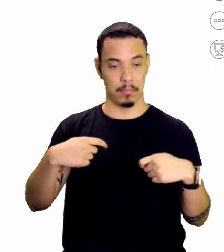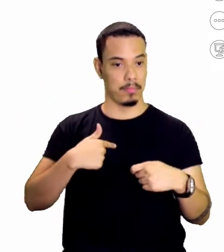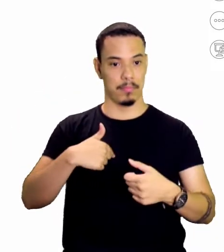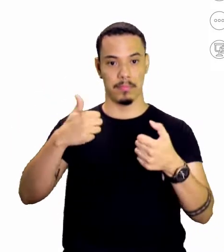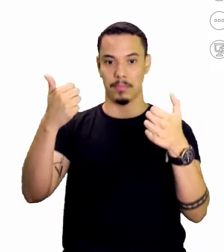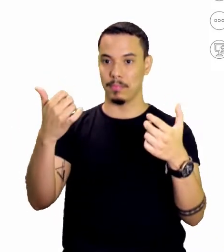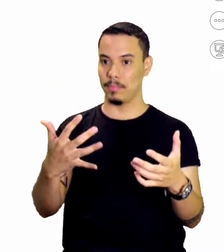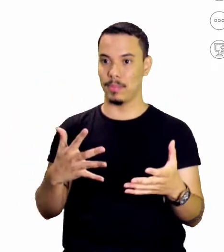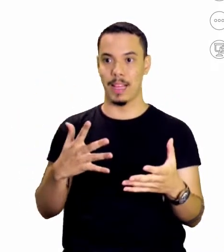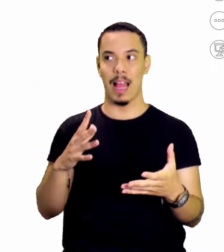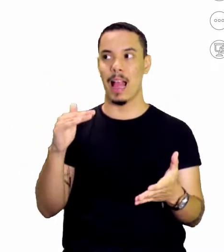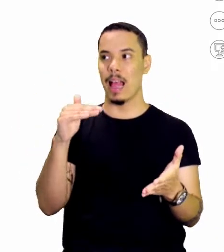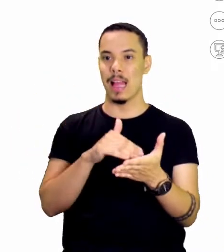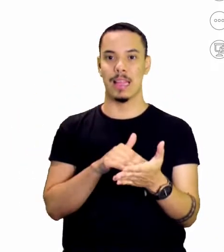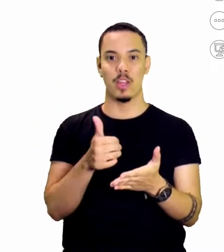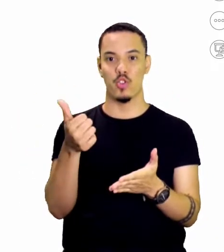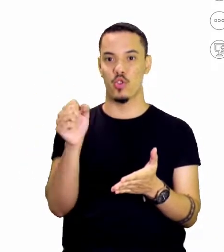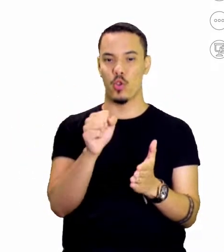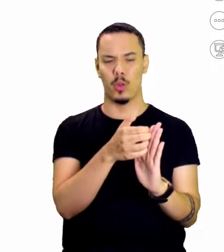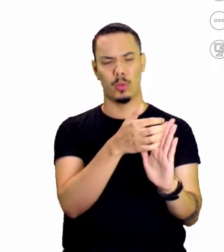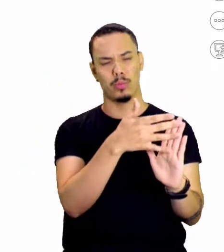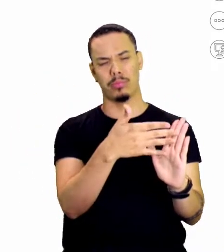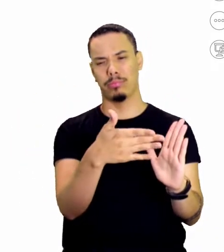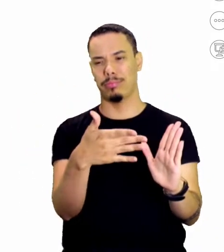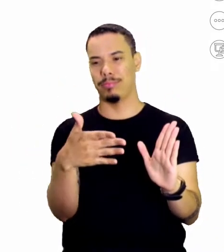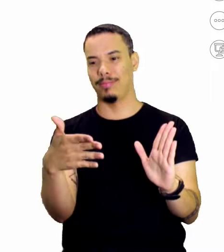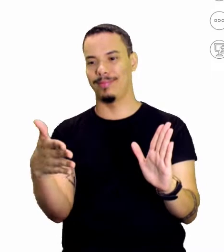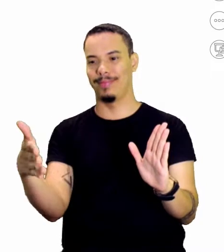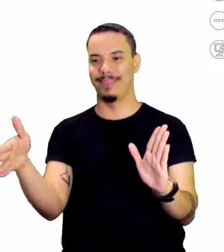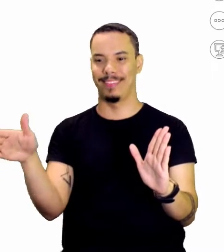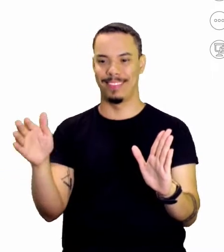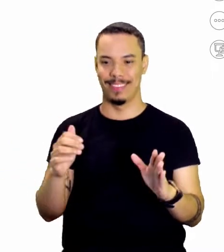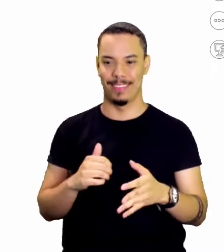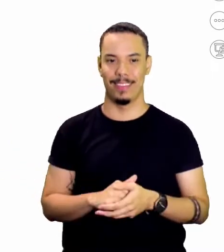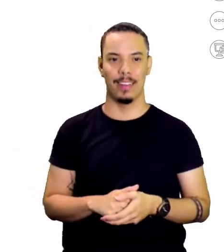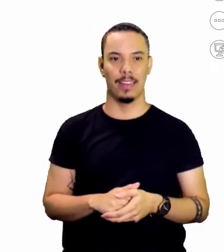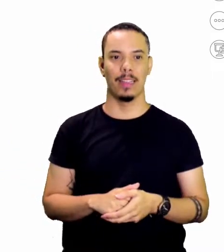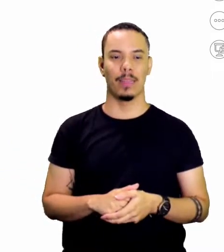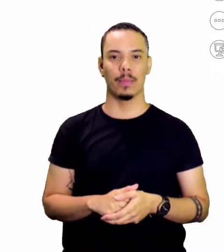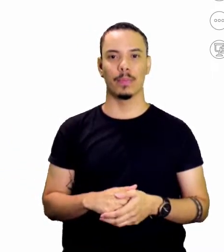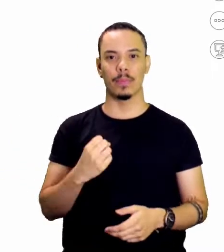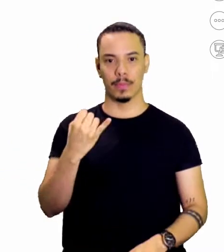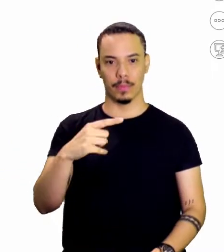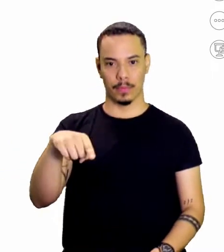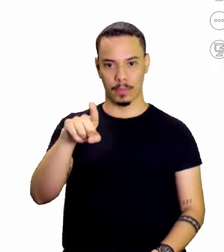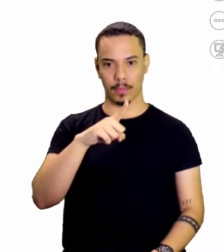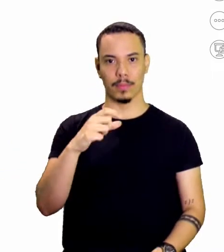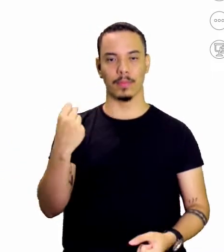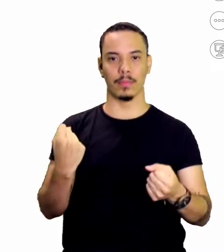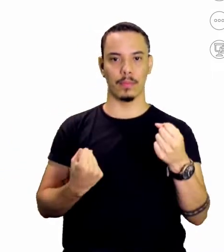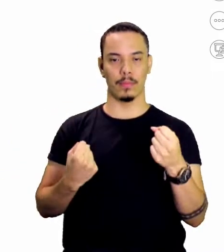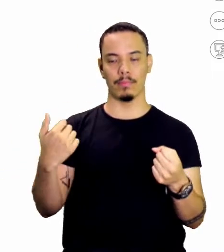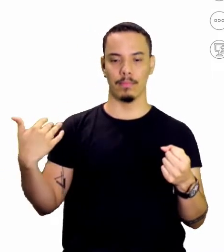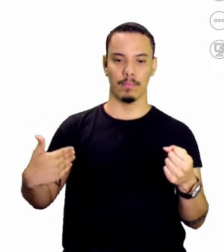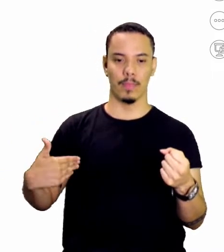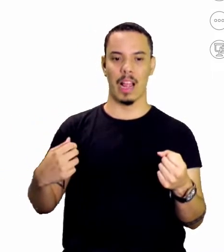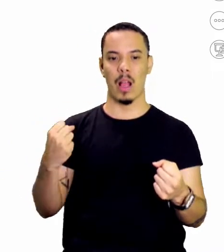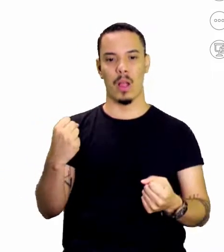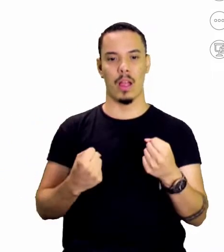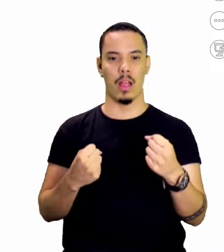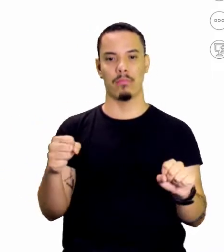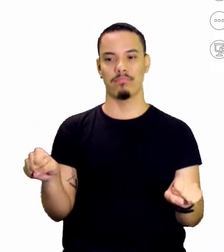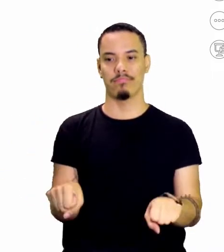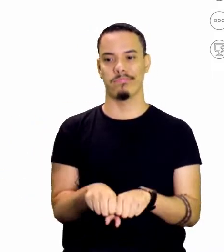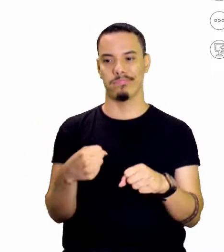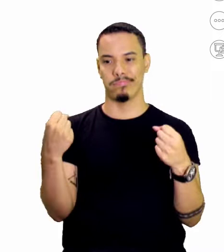o módulo 18 por exemplo se você está na estrada e o seu carro quebra